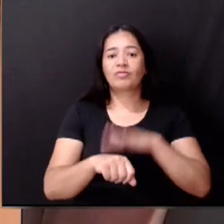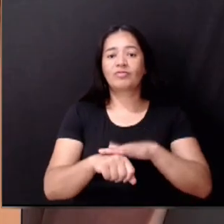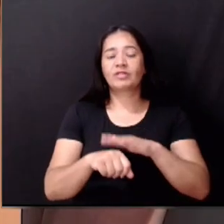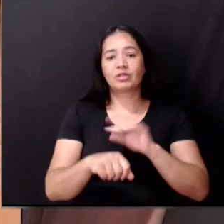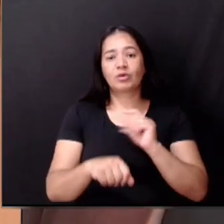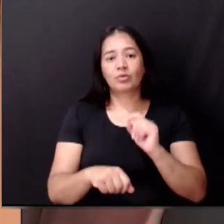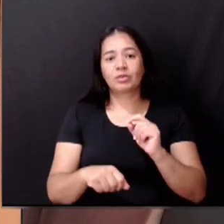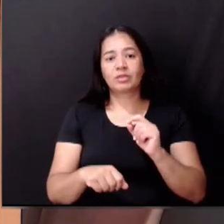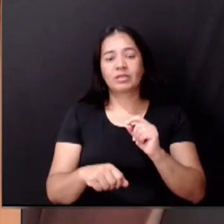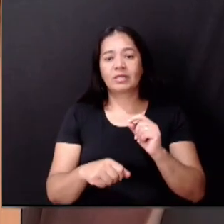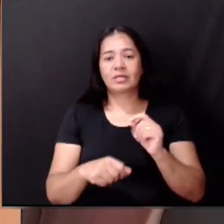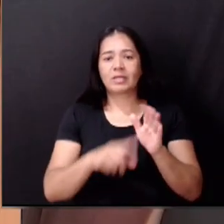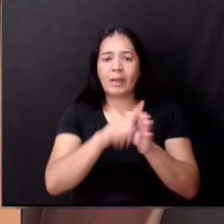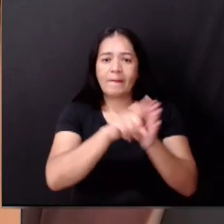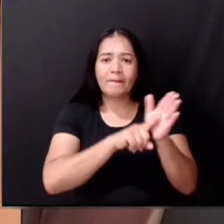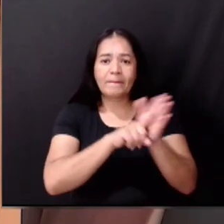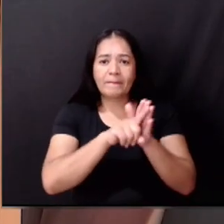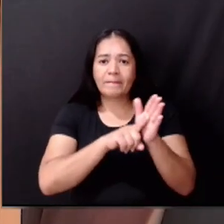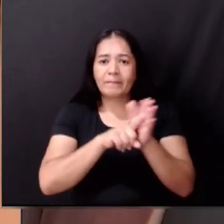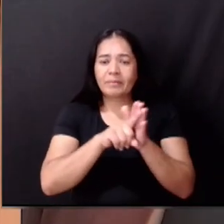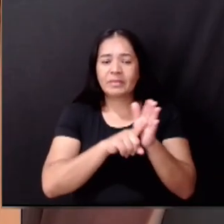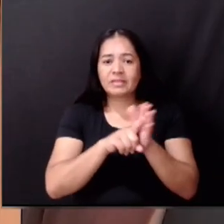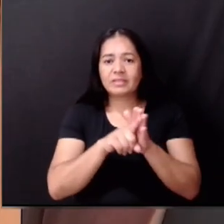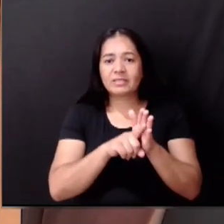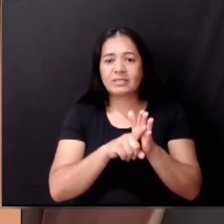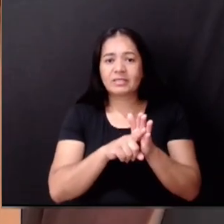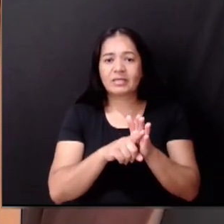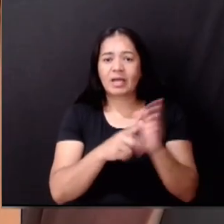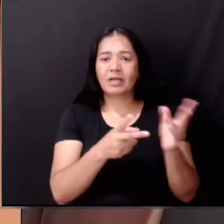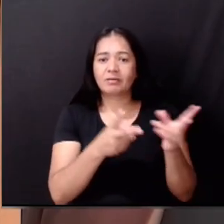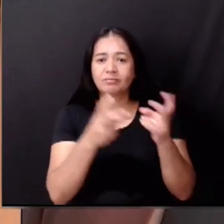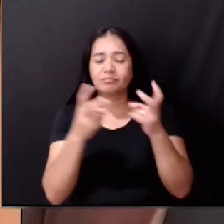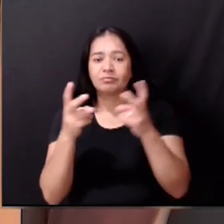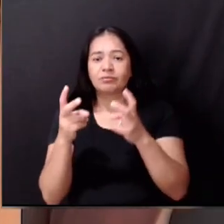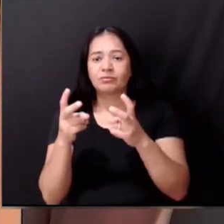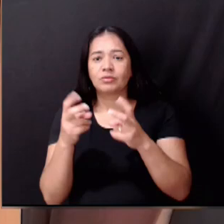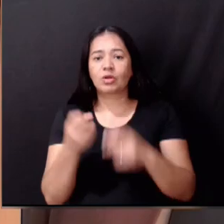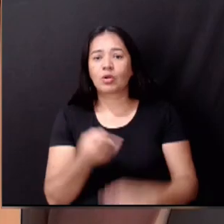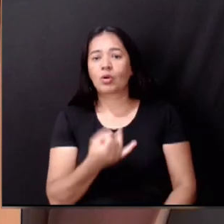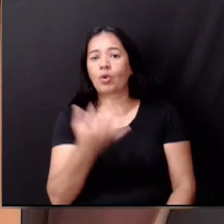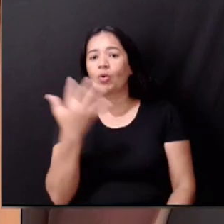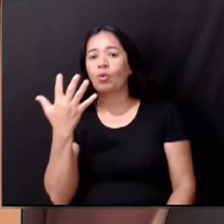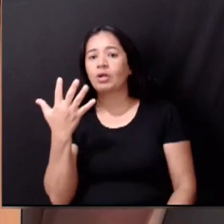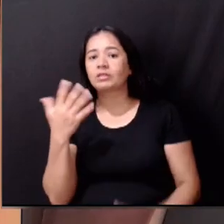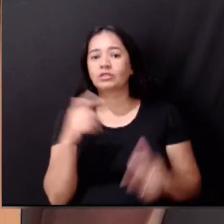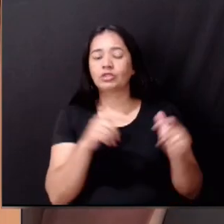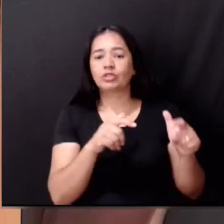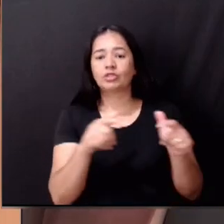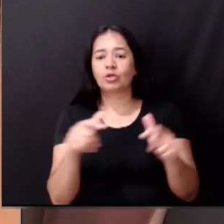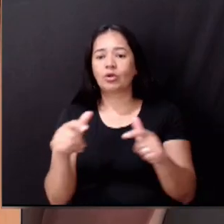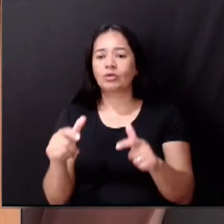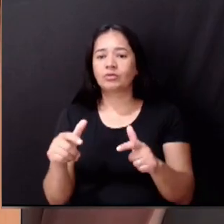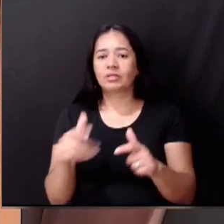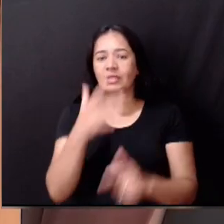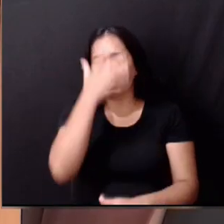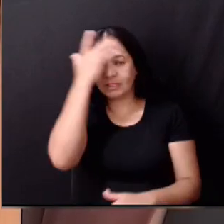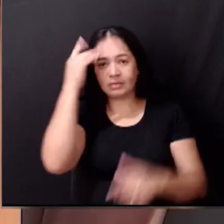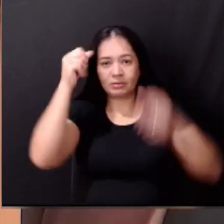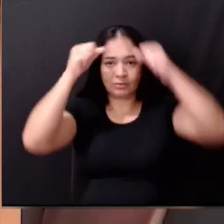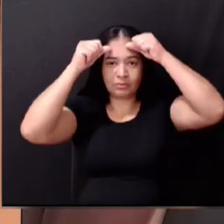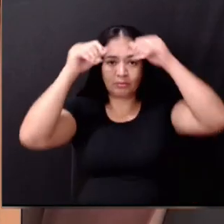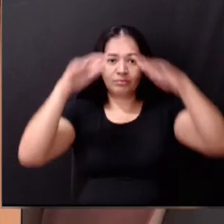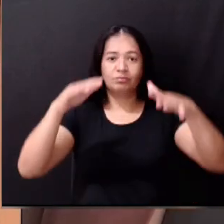pesquisa específica que irá identificar quantos são e onde estão as pessoas com TEA, para então